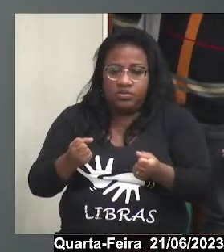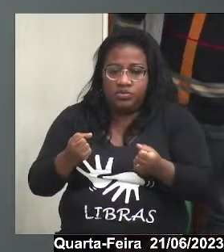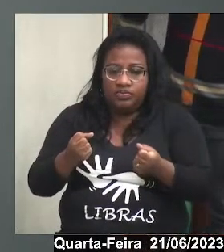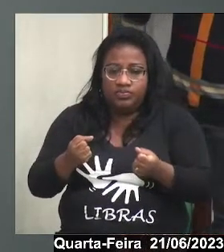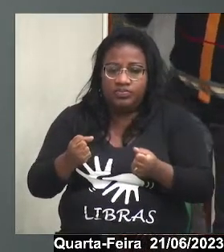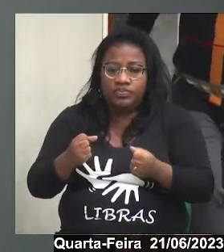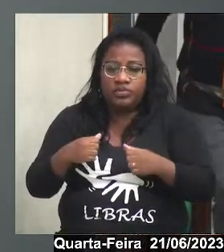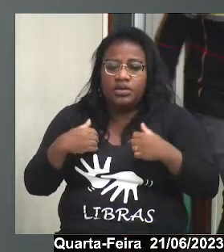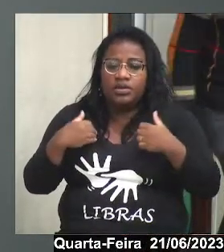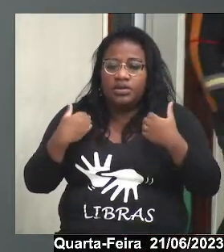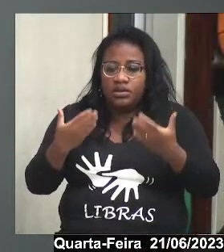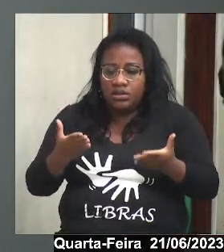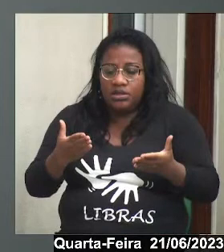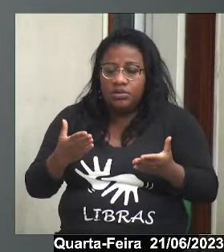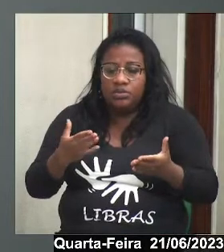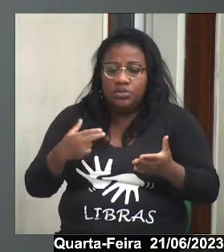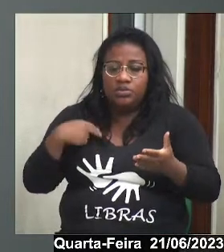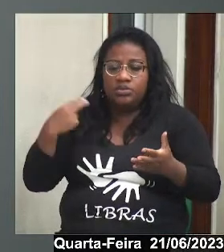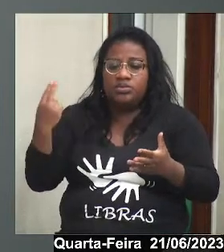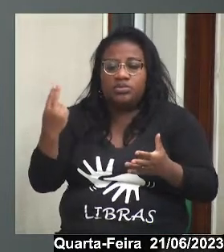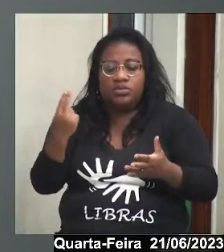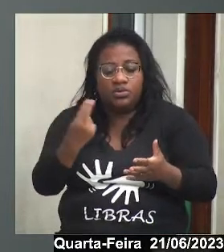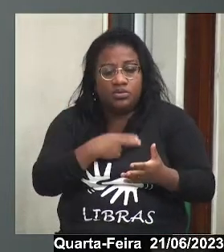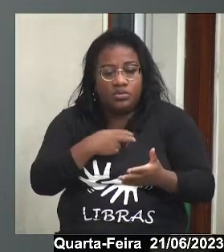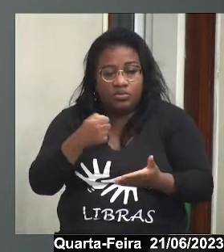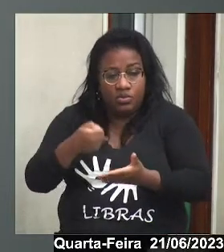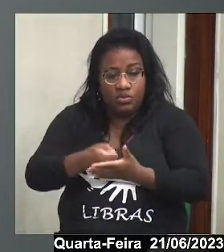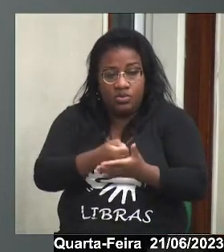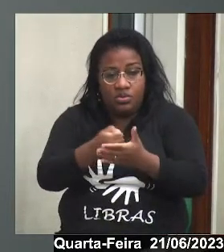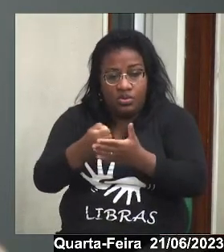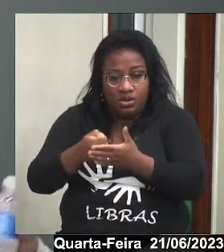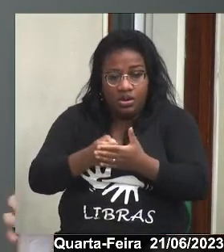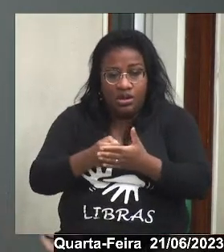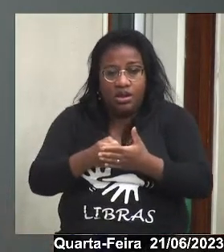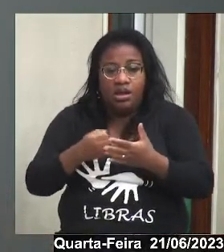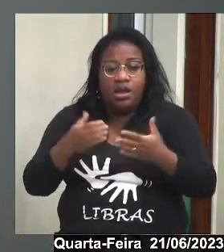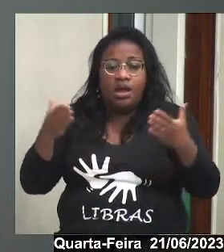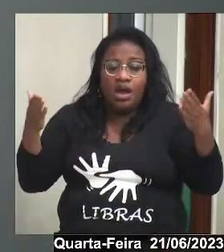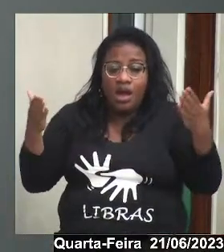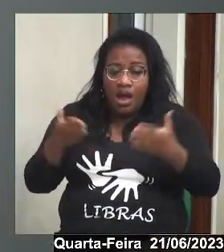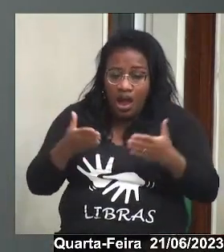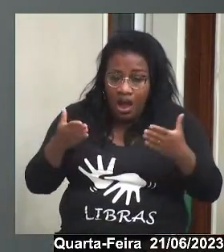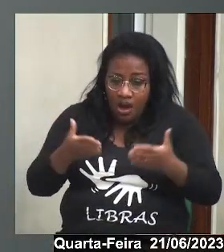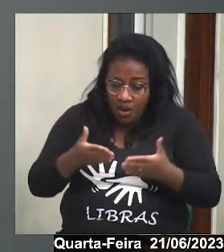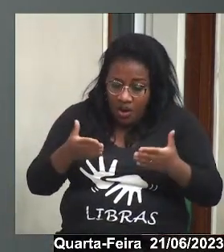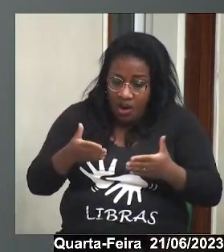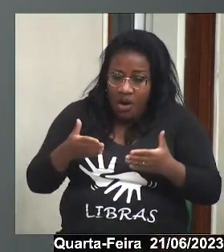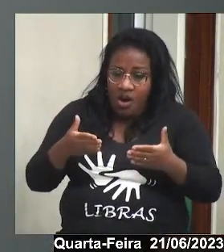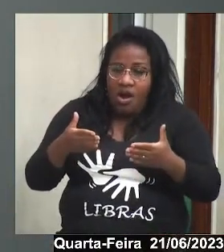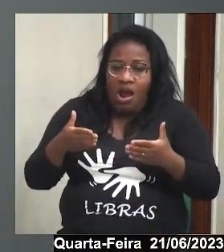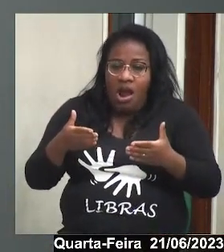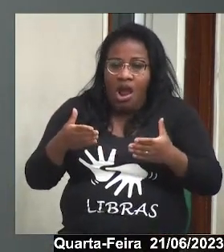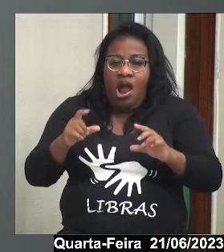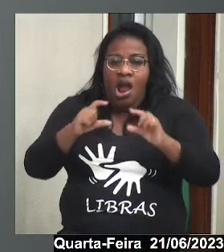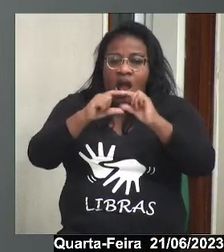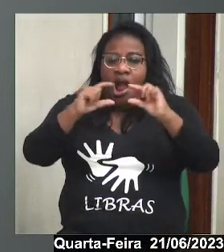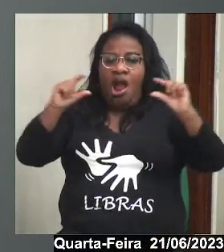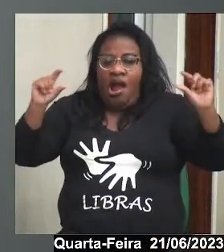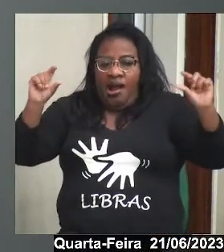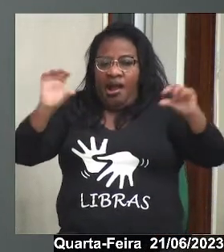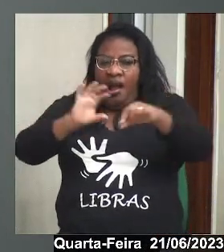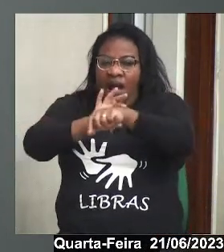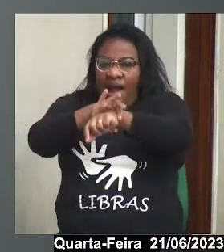intolerável, então a gente não vai admitir esse tipo de situação. Bom, agora deixando um pouquinho o tema